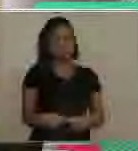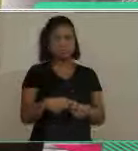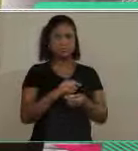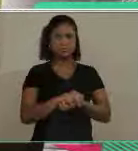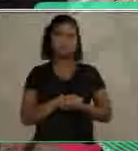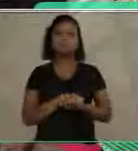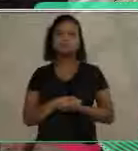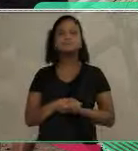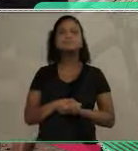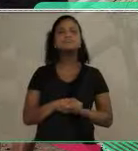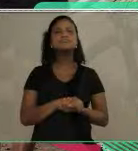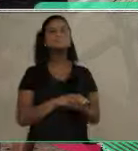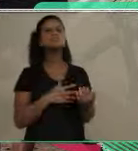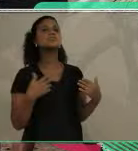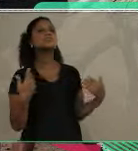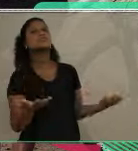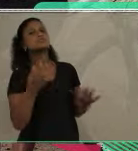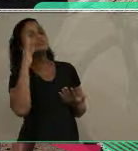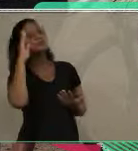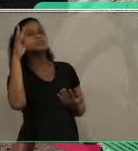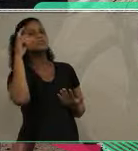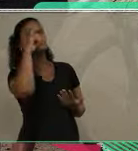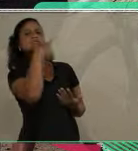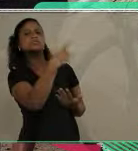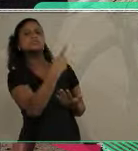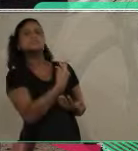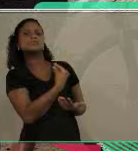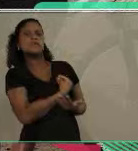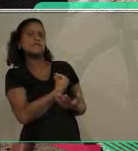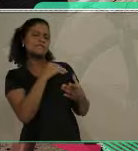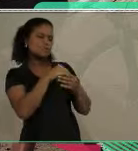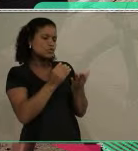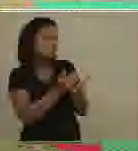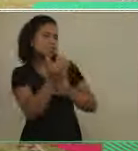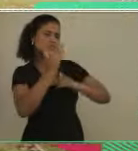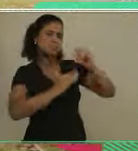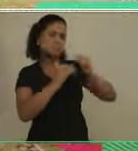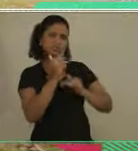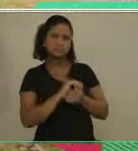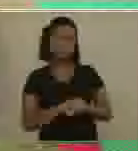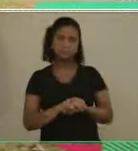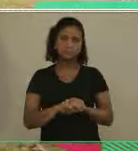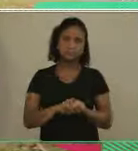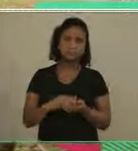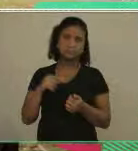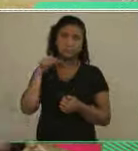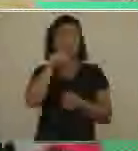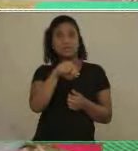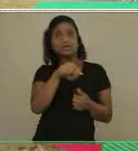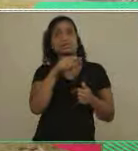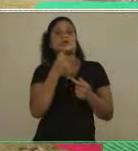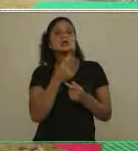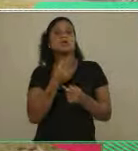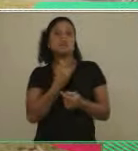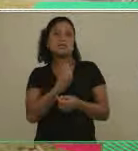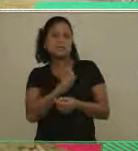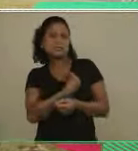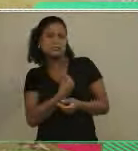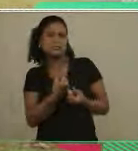tipo de competição. Alá, qual foram as principais dificuldades no início da sua carreira? É a situação financeira no esporte que não é